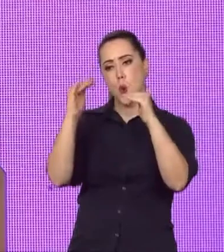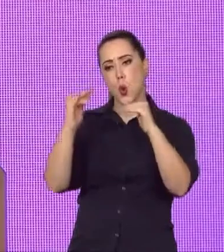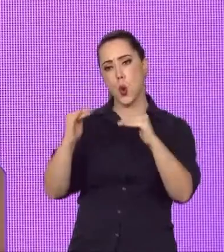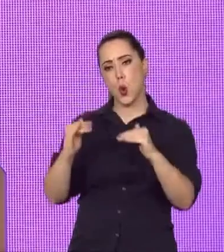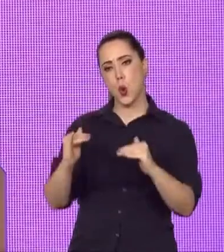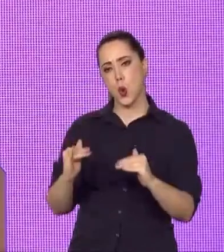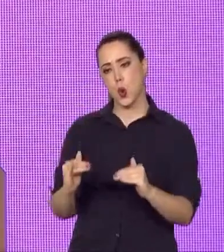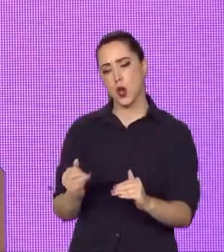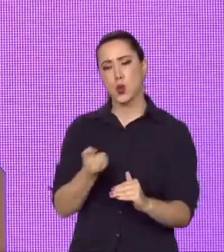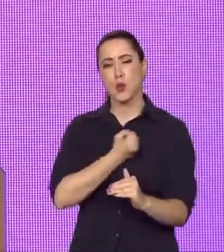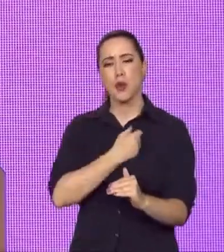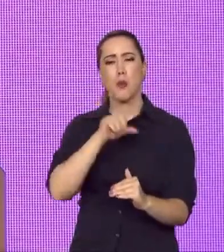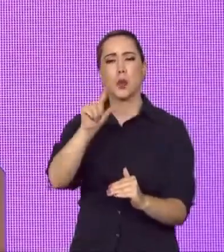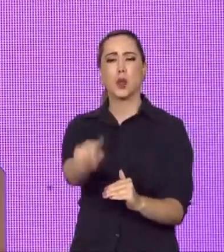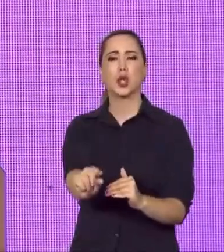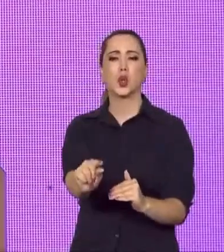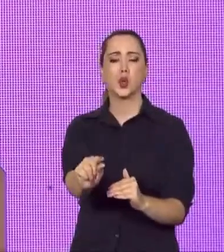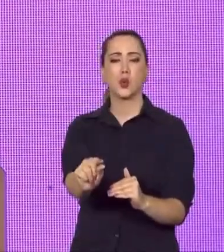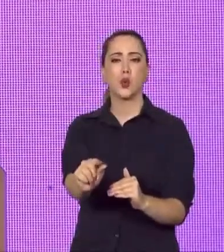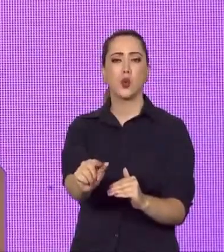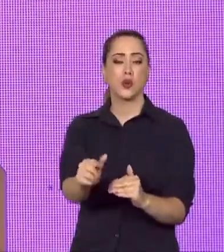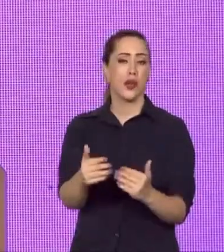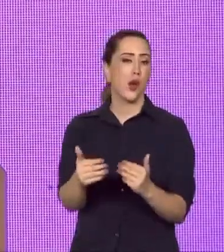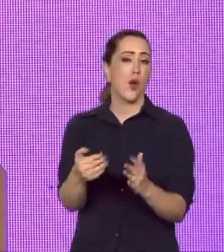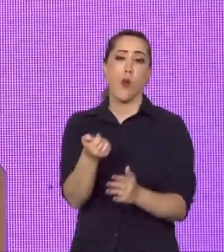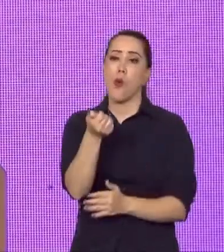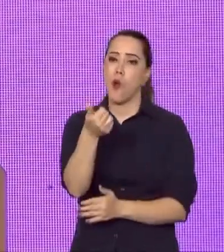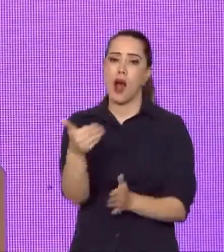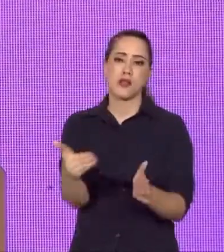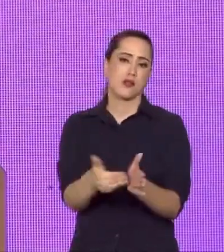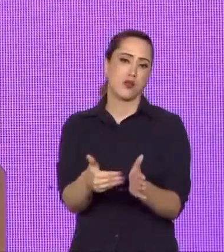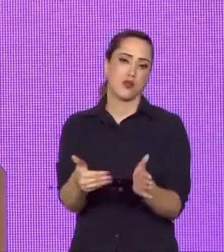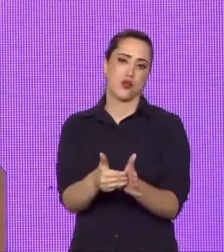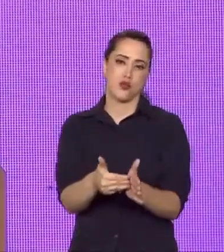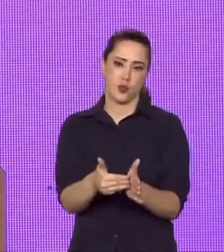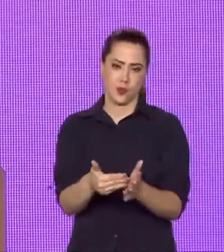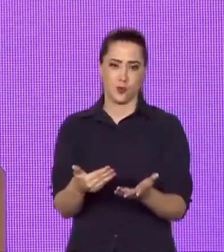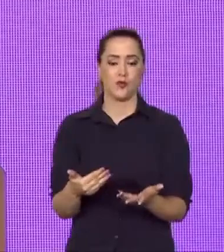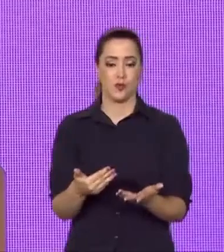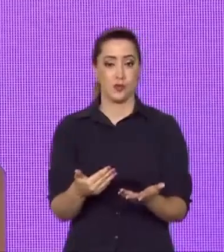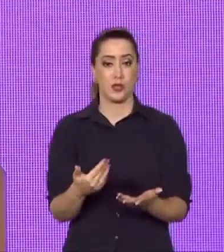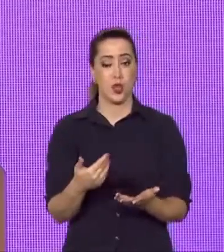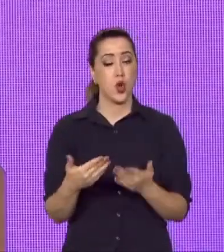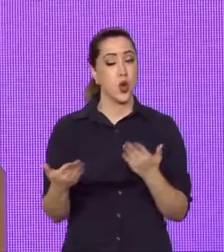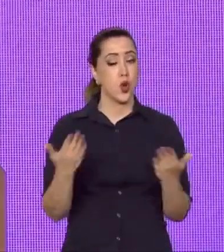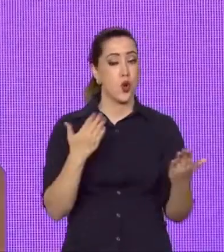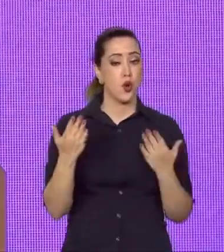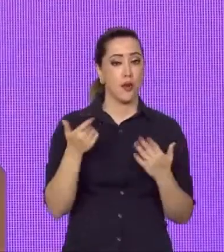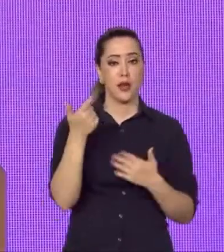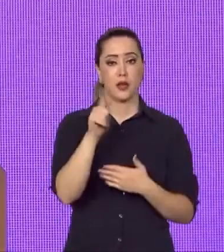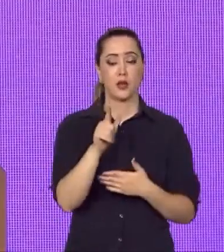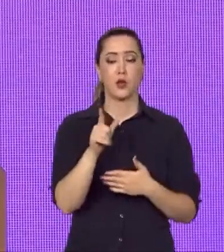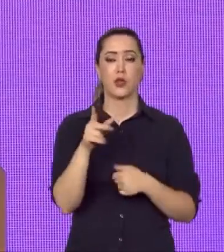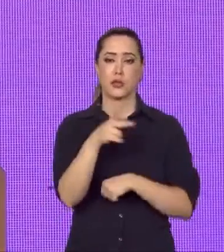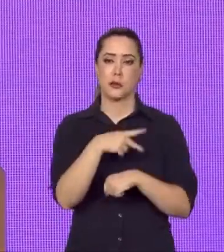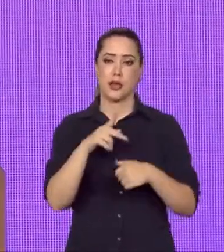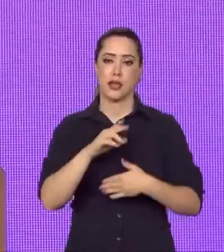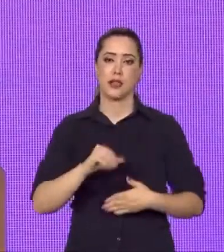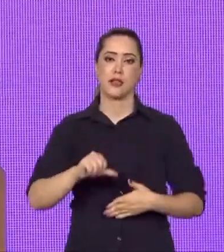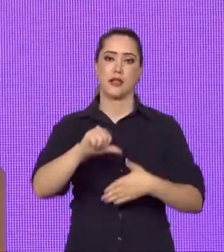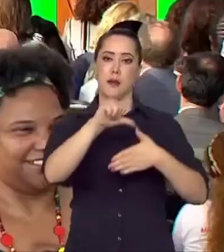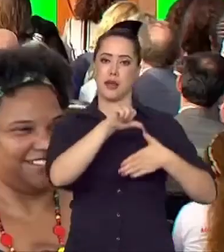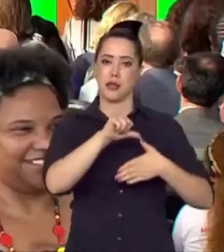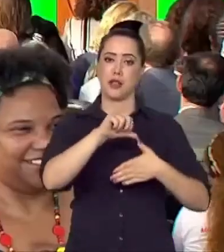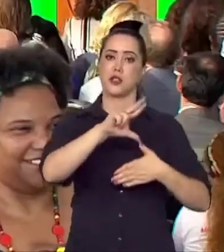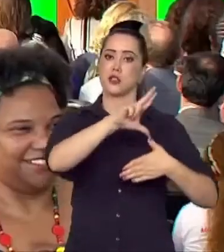Nacional, comparado a outros países da América Latina e caribenhos. E aqui eu quero fazer um parêntese, ministra Cida, eu acho que